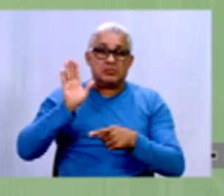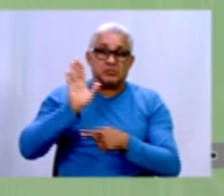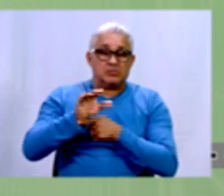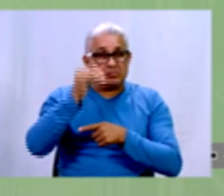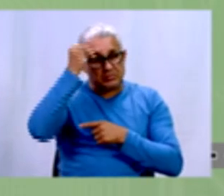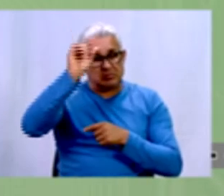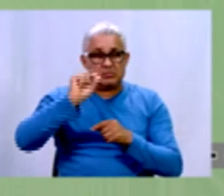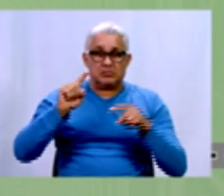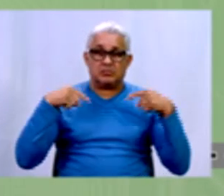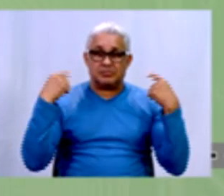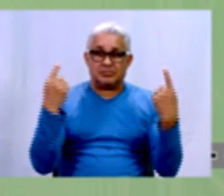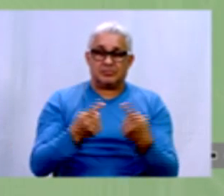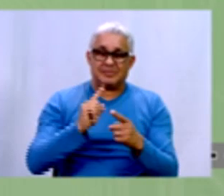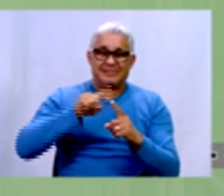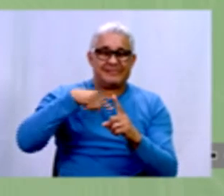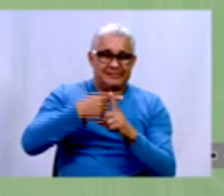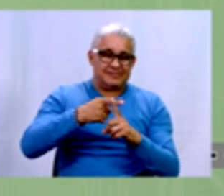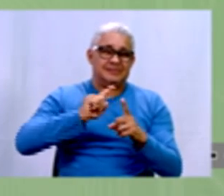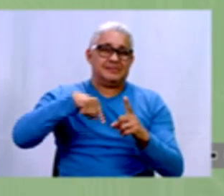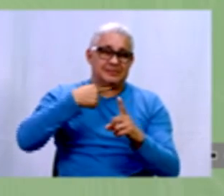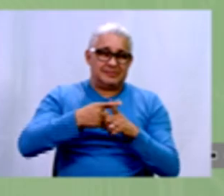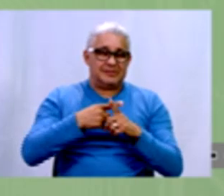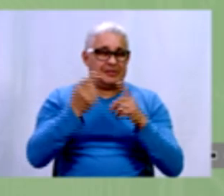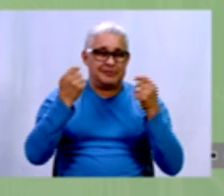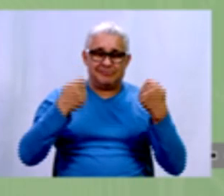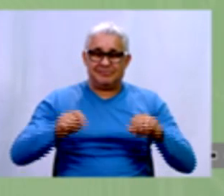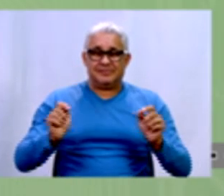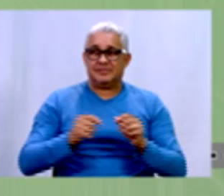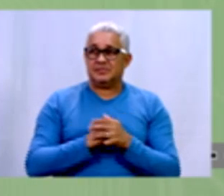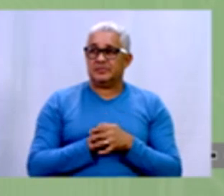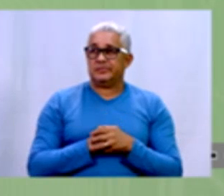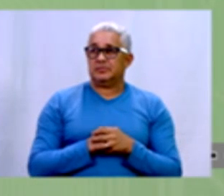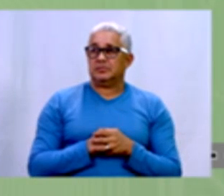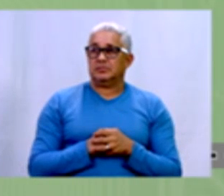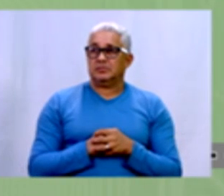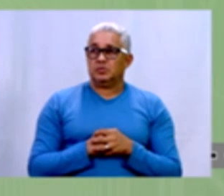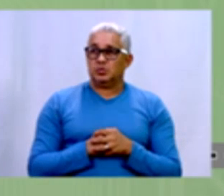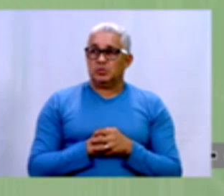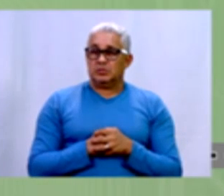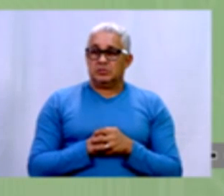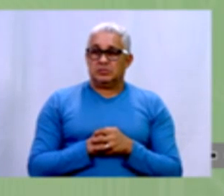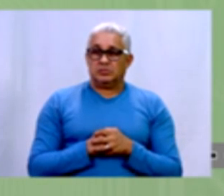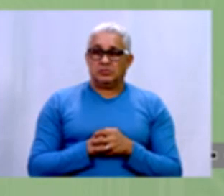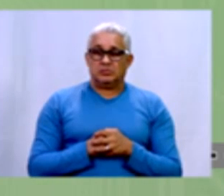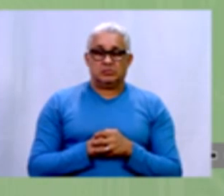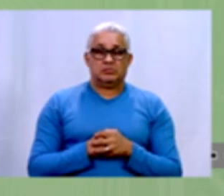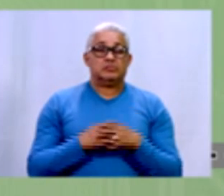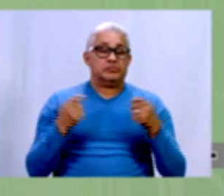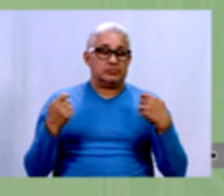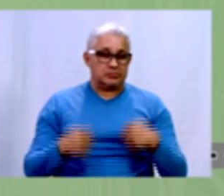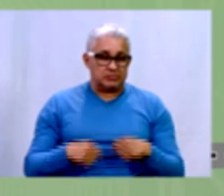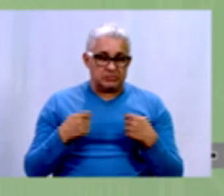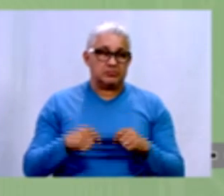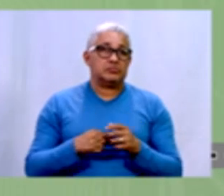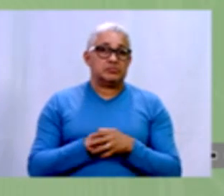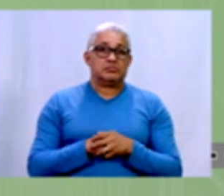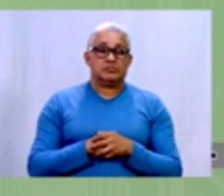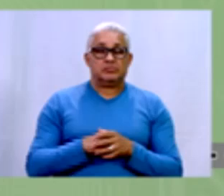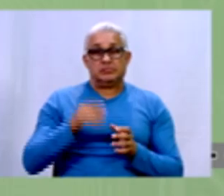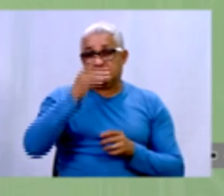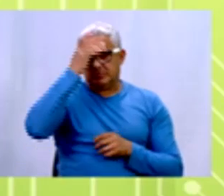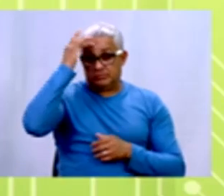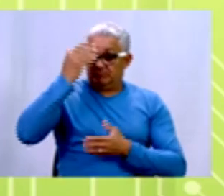evitar reuniões adicionais desnecessárias. Então, como é necessário as